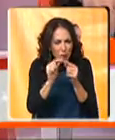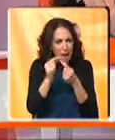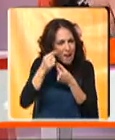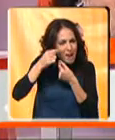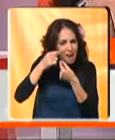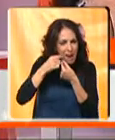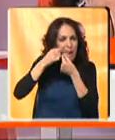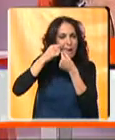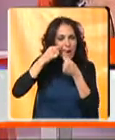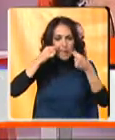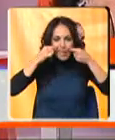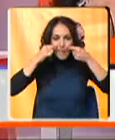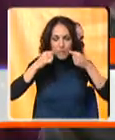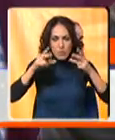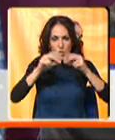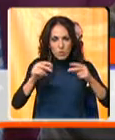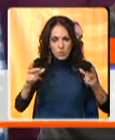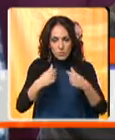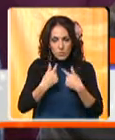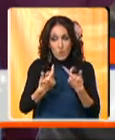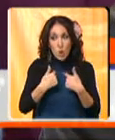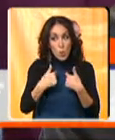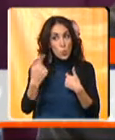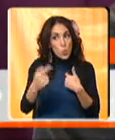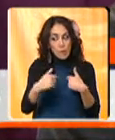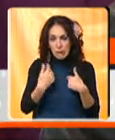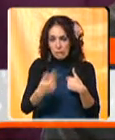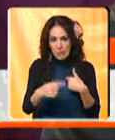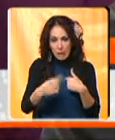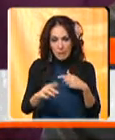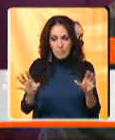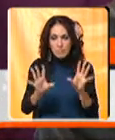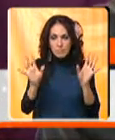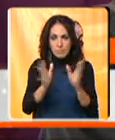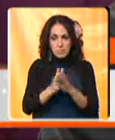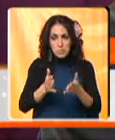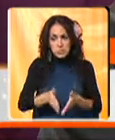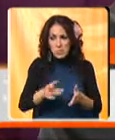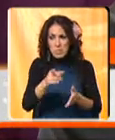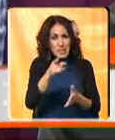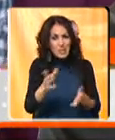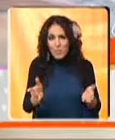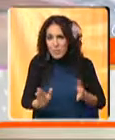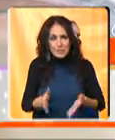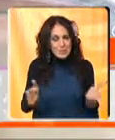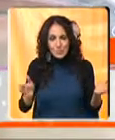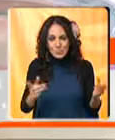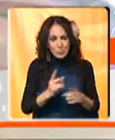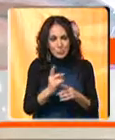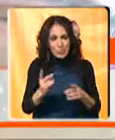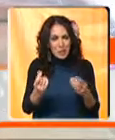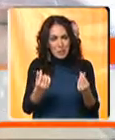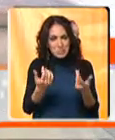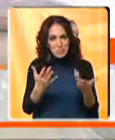São os maiores, na versão nova, só nós aqui os temos. Mas, neste caso, nem foi necessário esse tipo